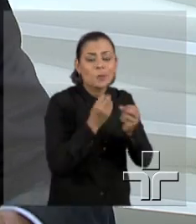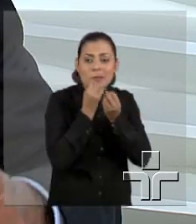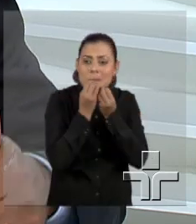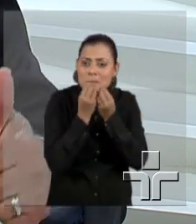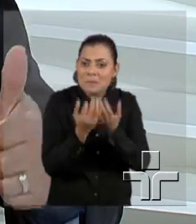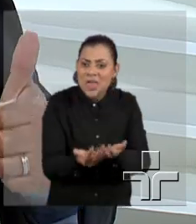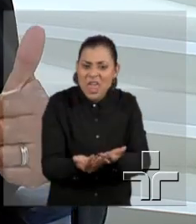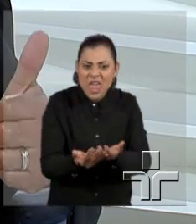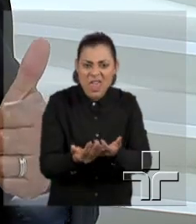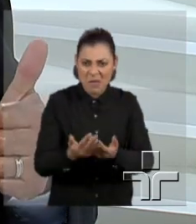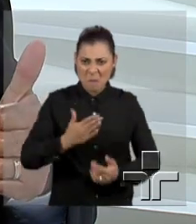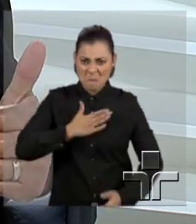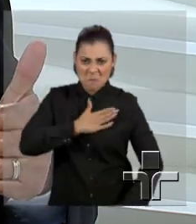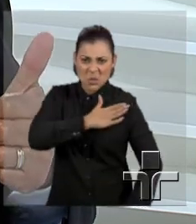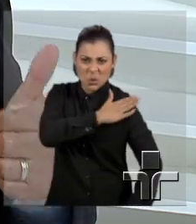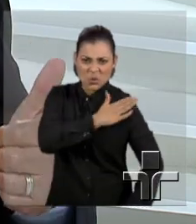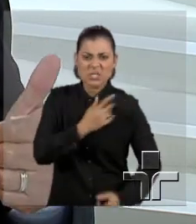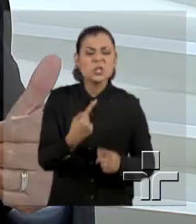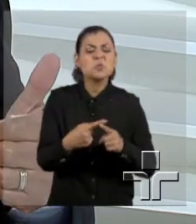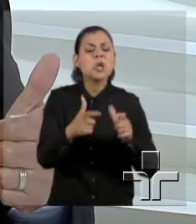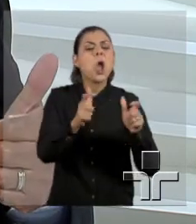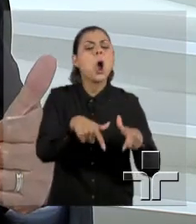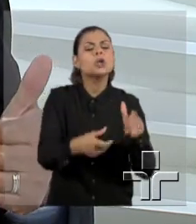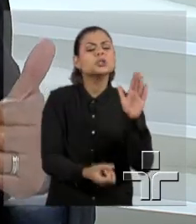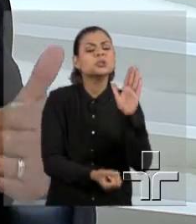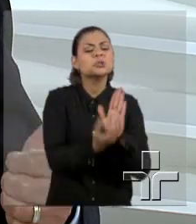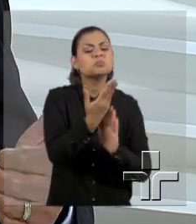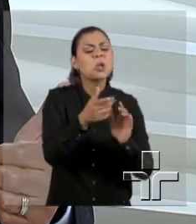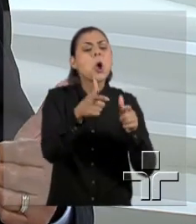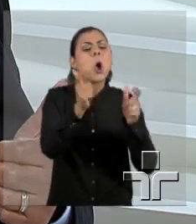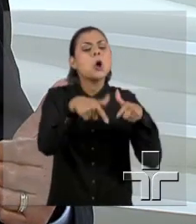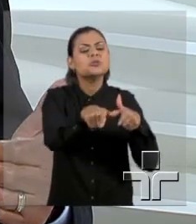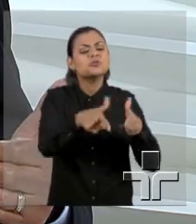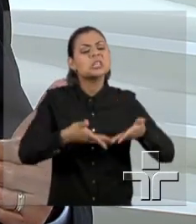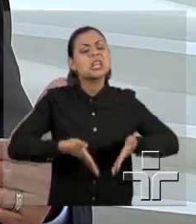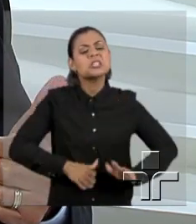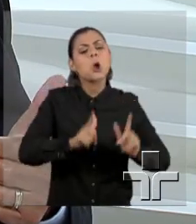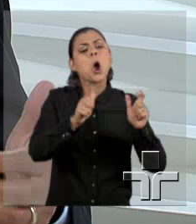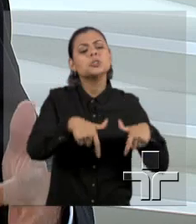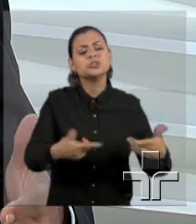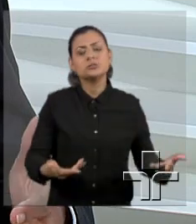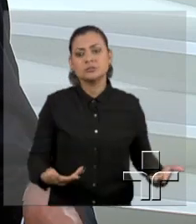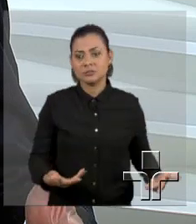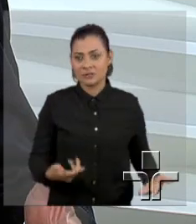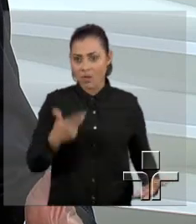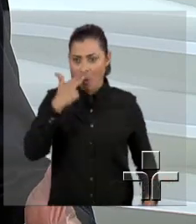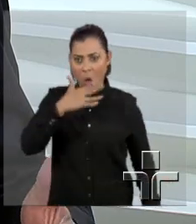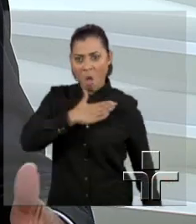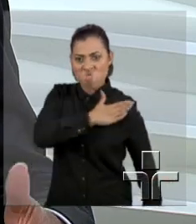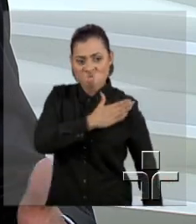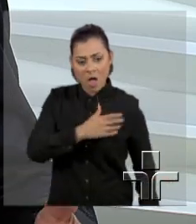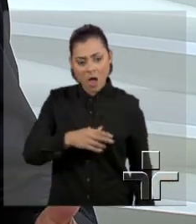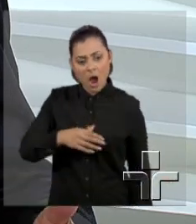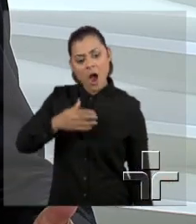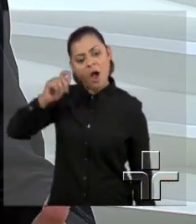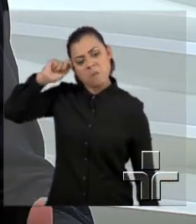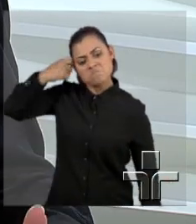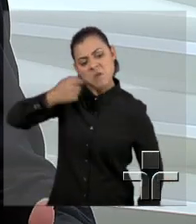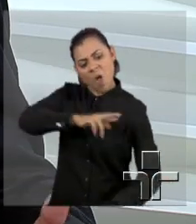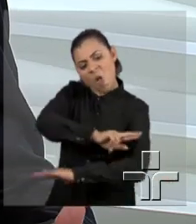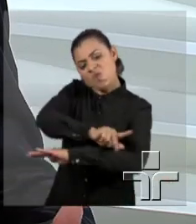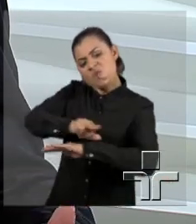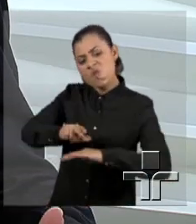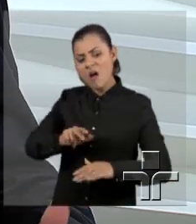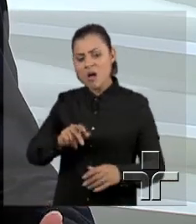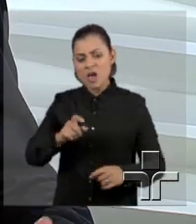de origem geográfica e, ao mesmo tempo, social, de cor, de raça,